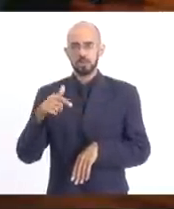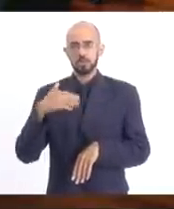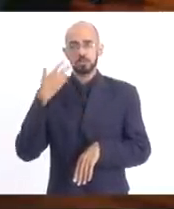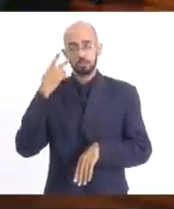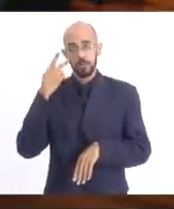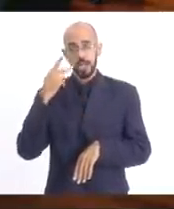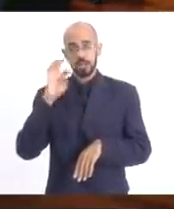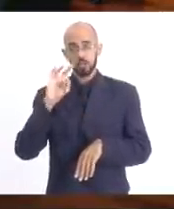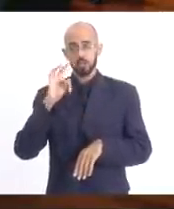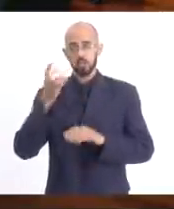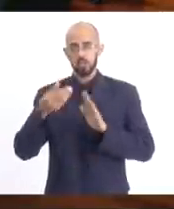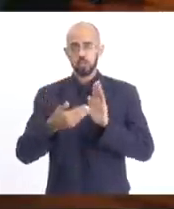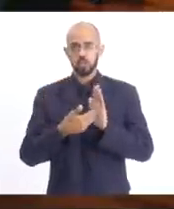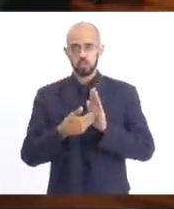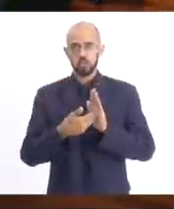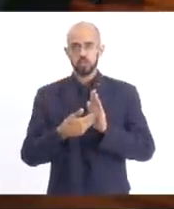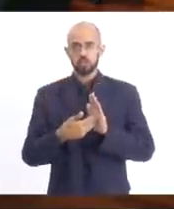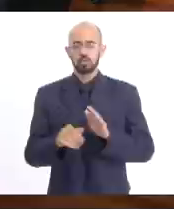para todos,